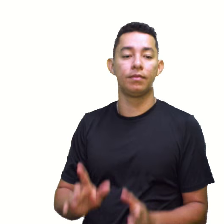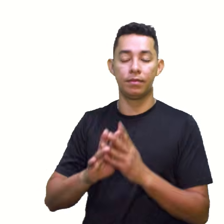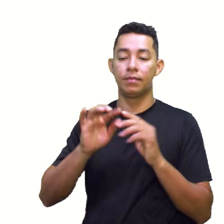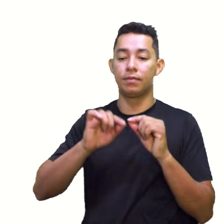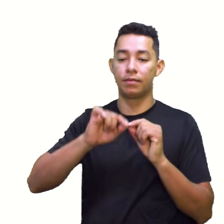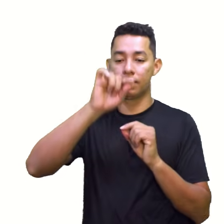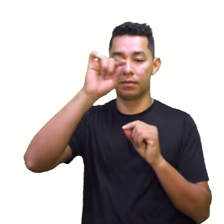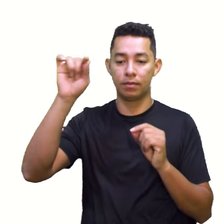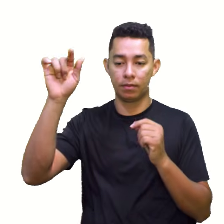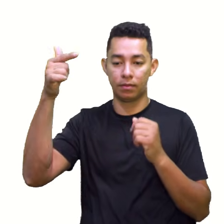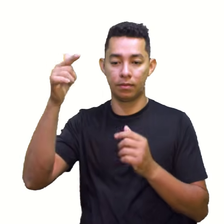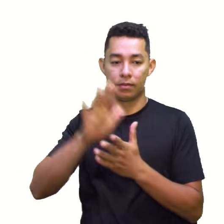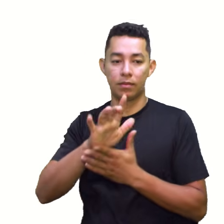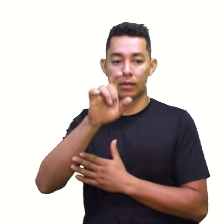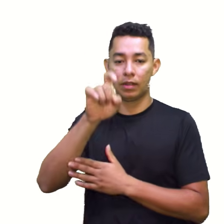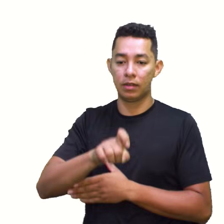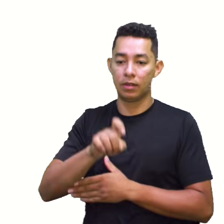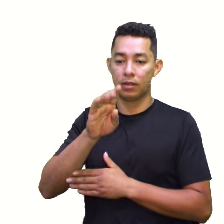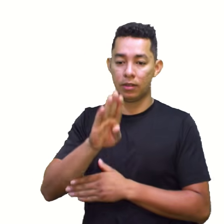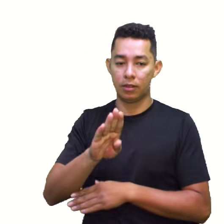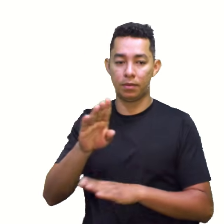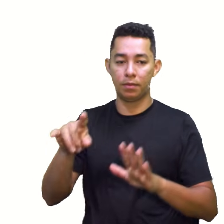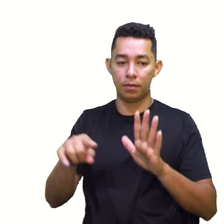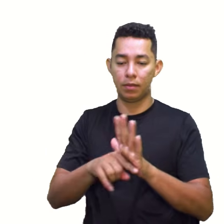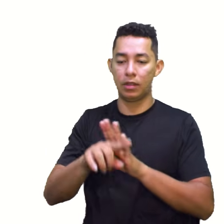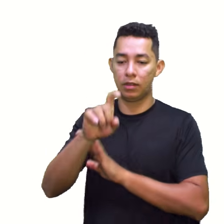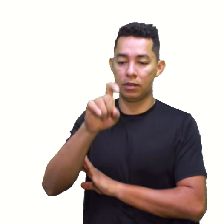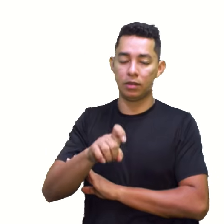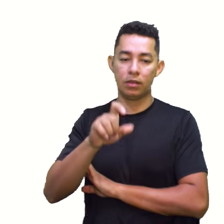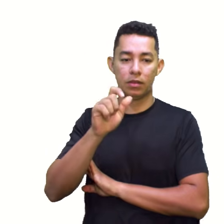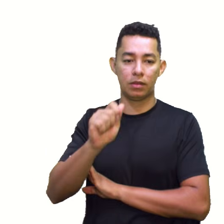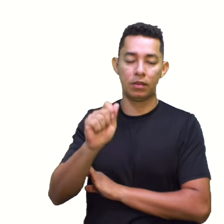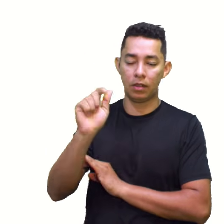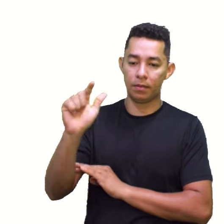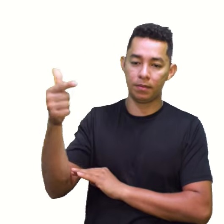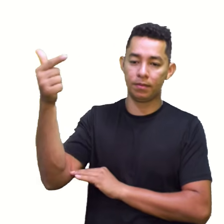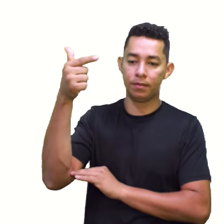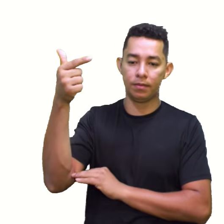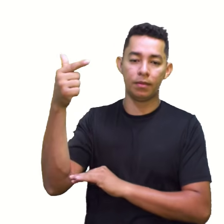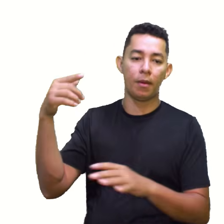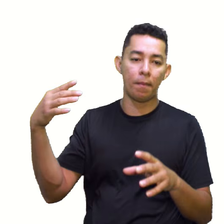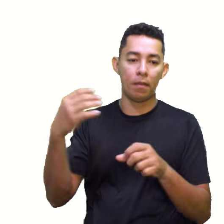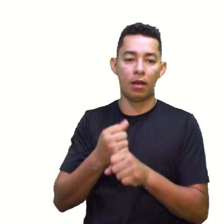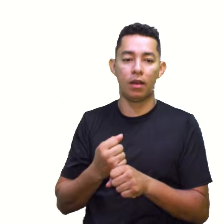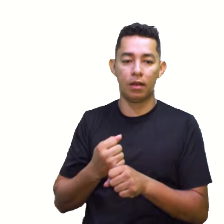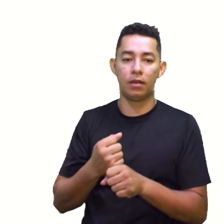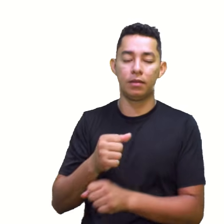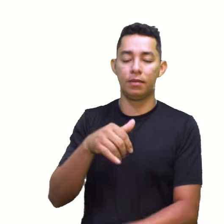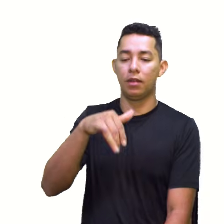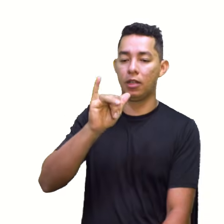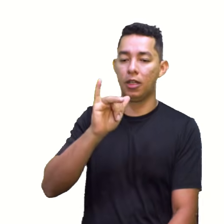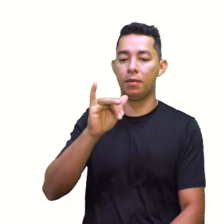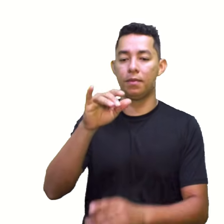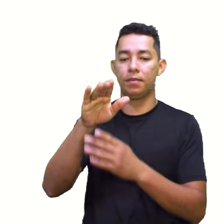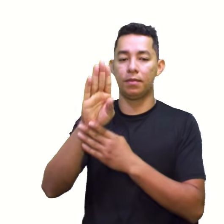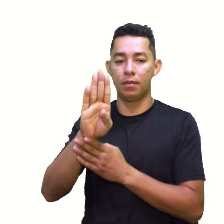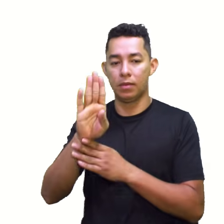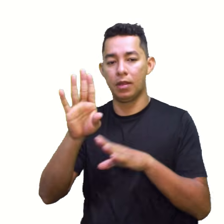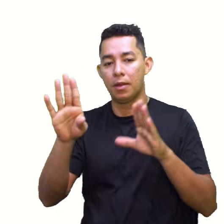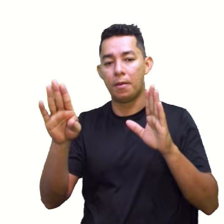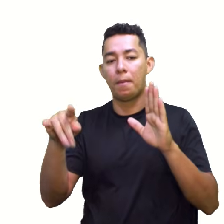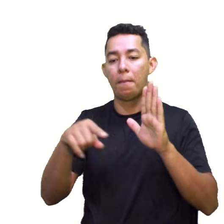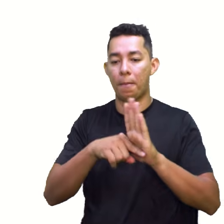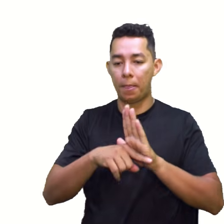quadrada de xb menos xa ao quadrado mais yb